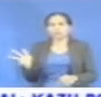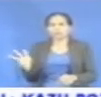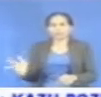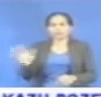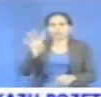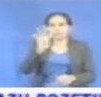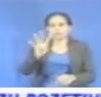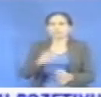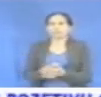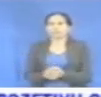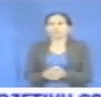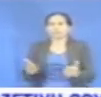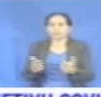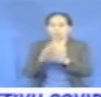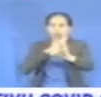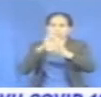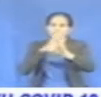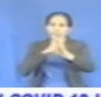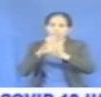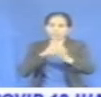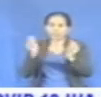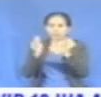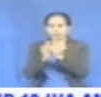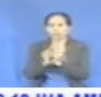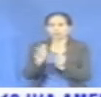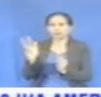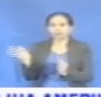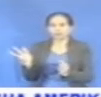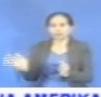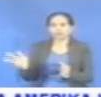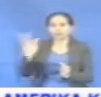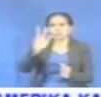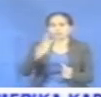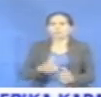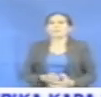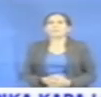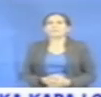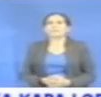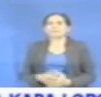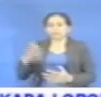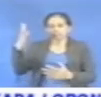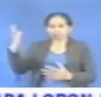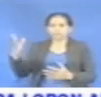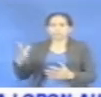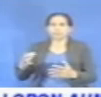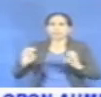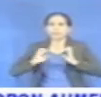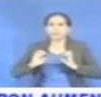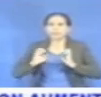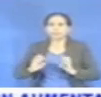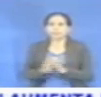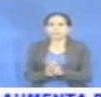careta Hamutuk uro nulo resin tolo. Iha departamento emergency, atak